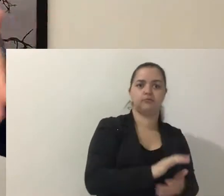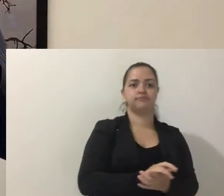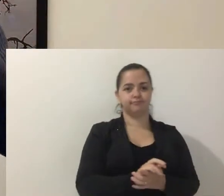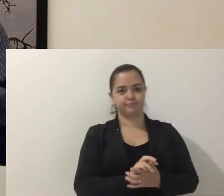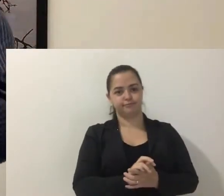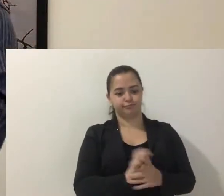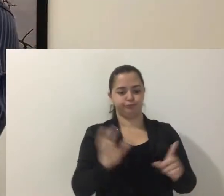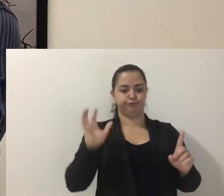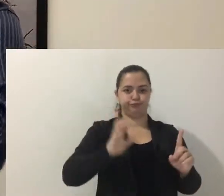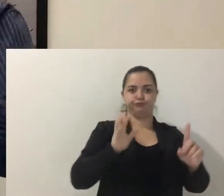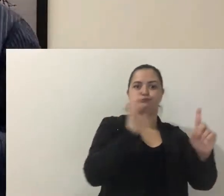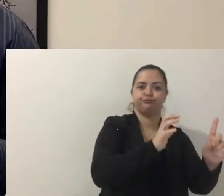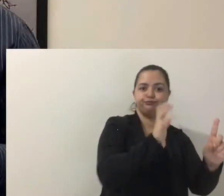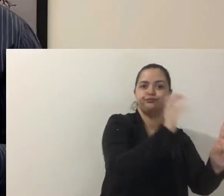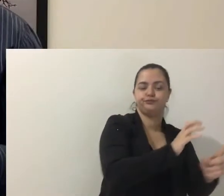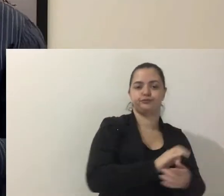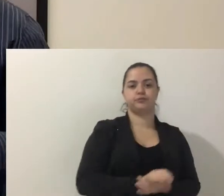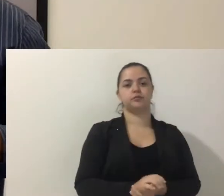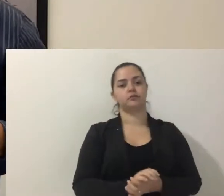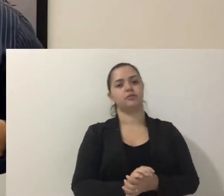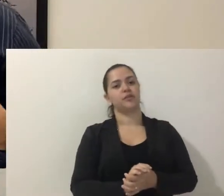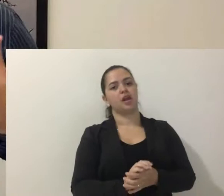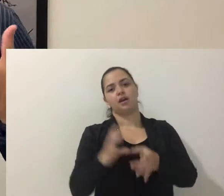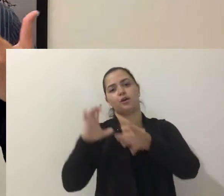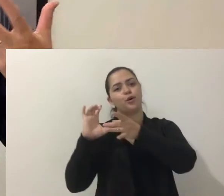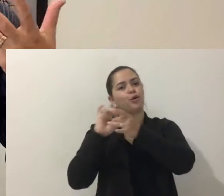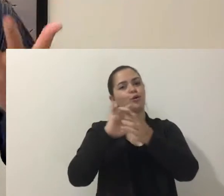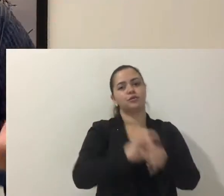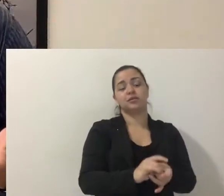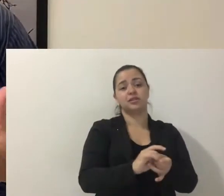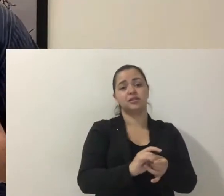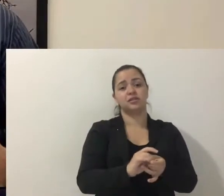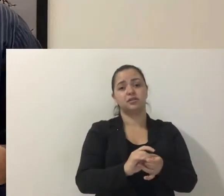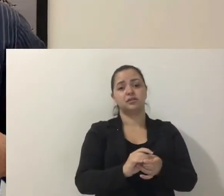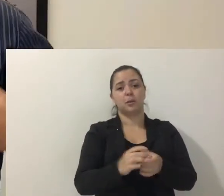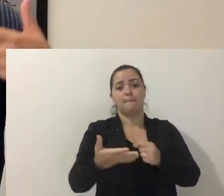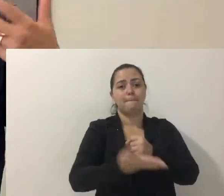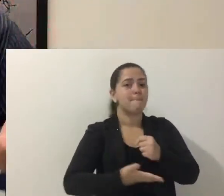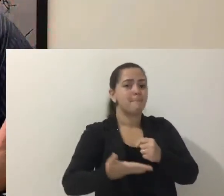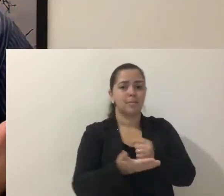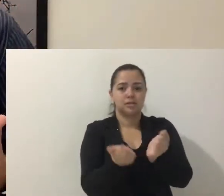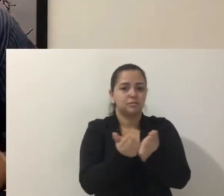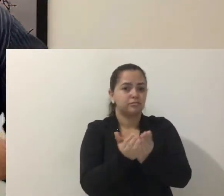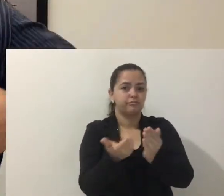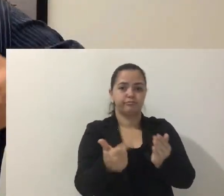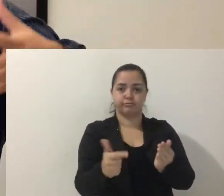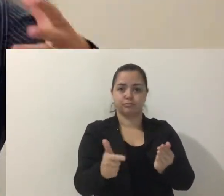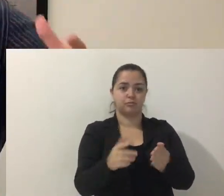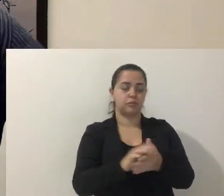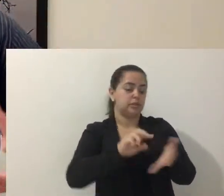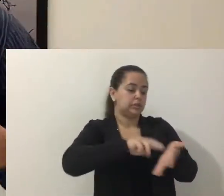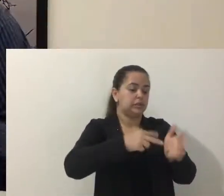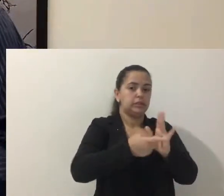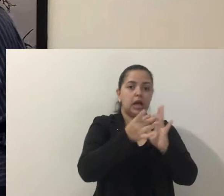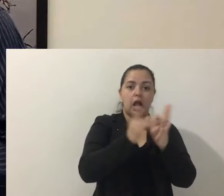do contexto de uma moralidade bíblica, a maneira como eles viam casamento, o conceito de casamento,